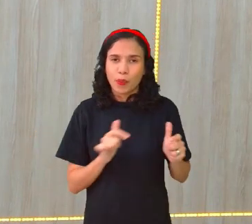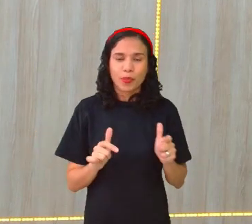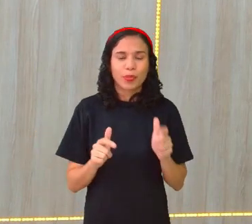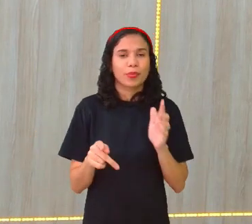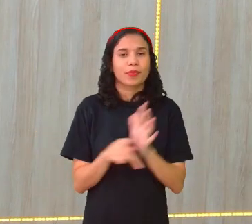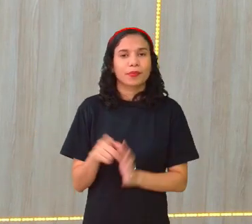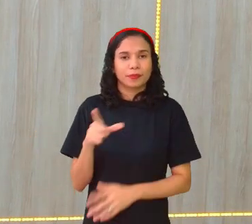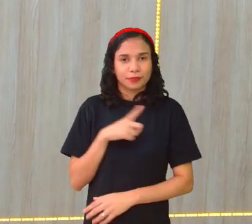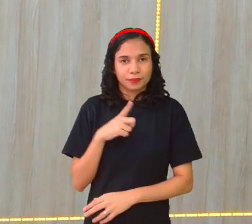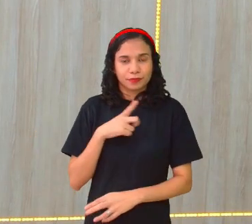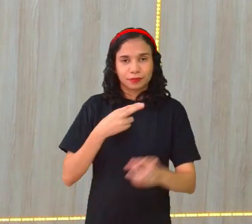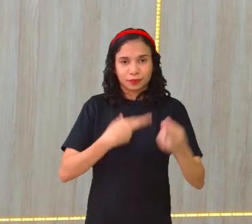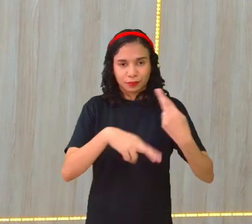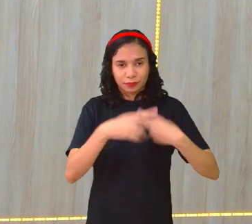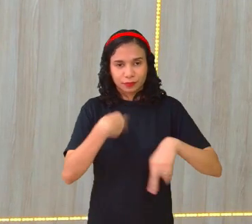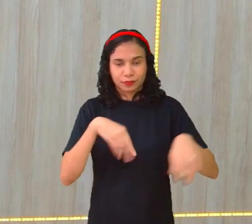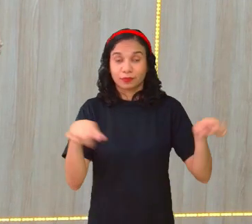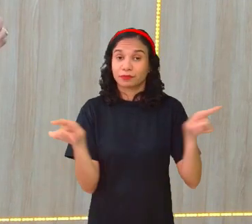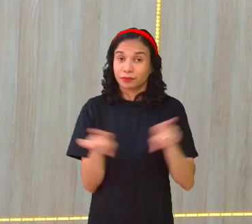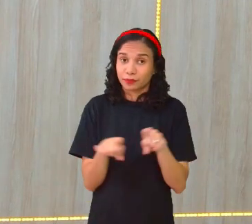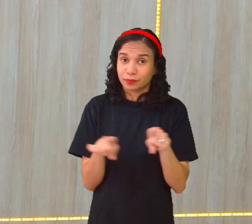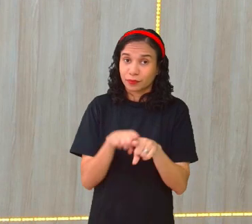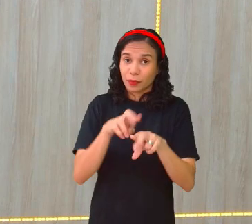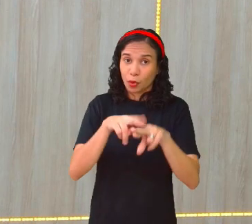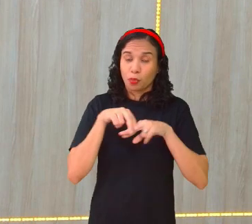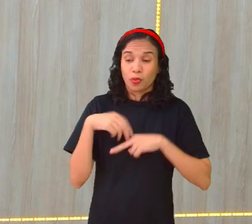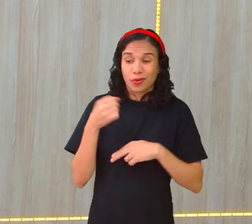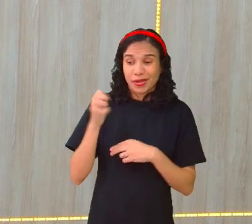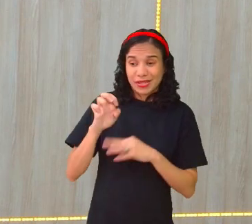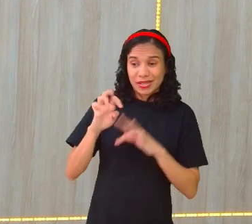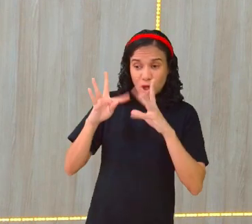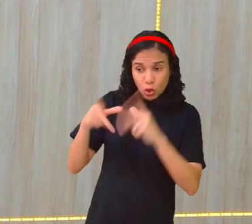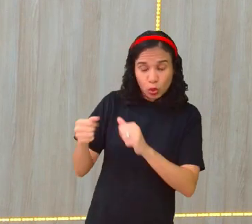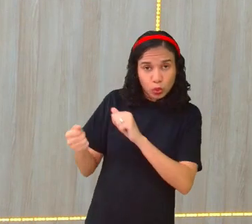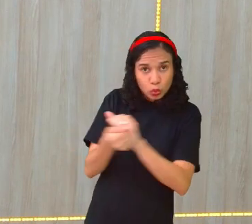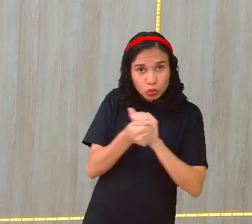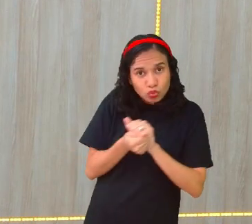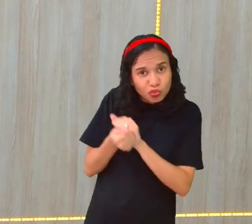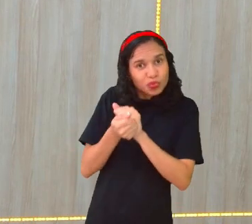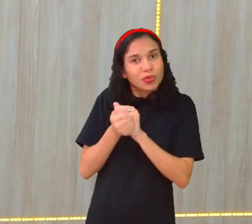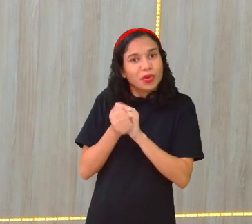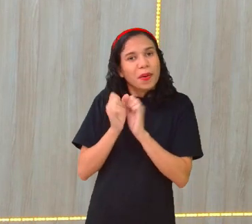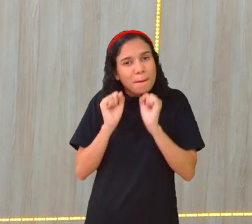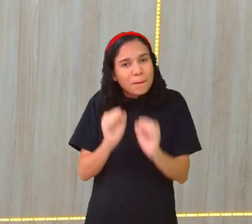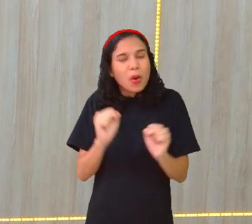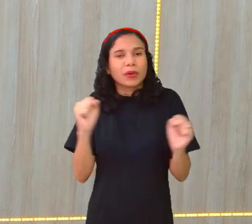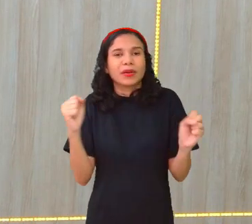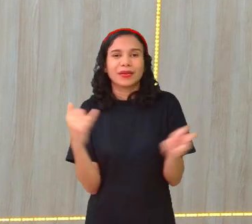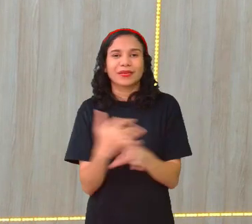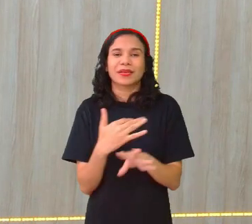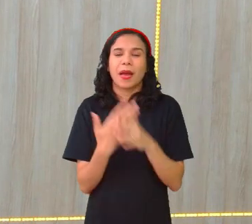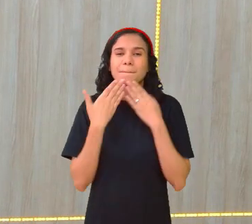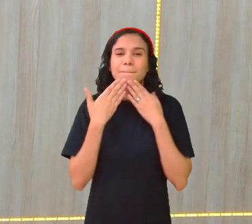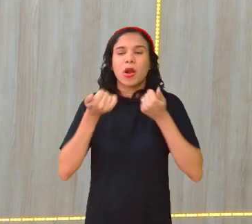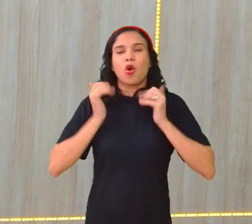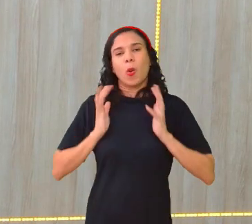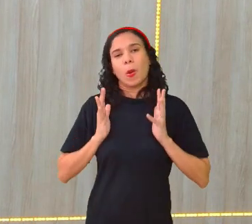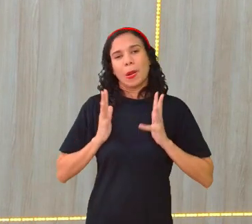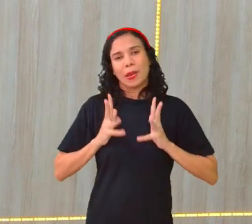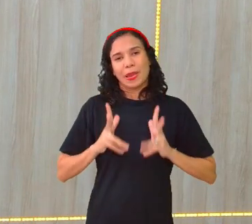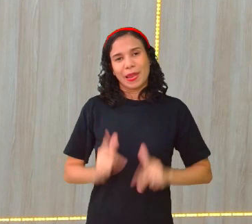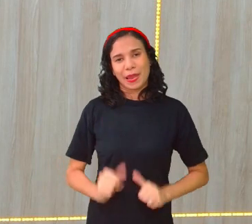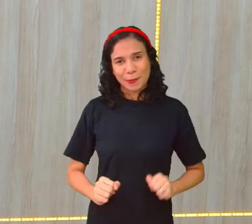elas estão reciclando também. Então, se todo mundo dá as mãos, nós vamos ter um centro urbano mais limpo,